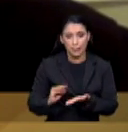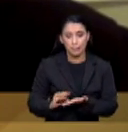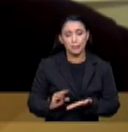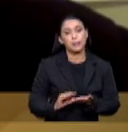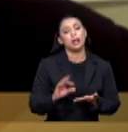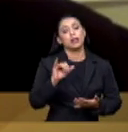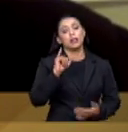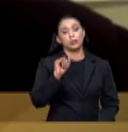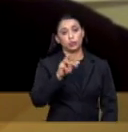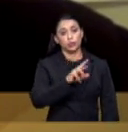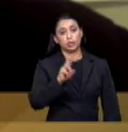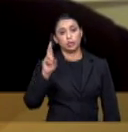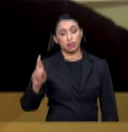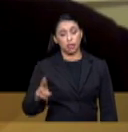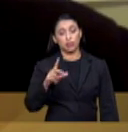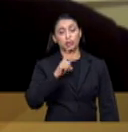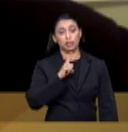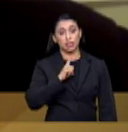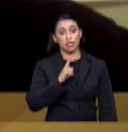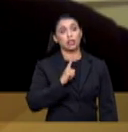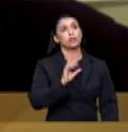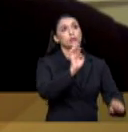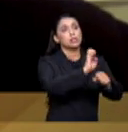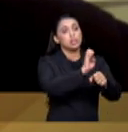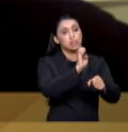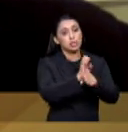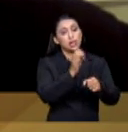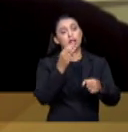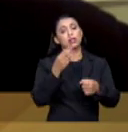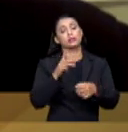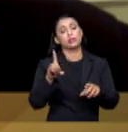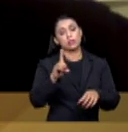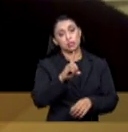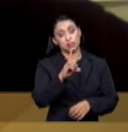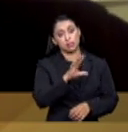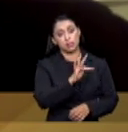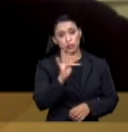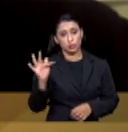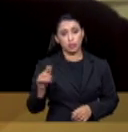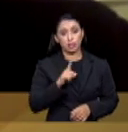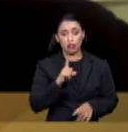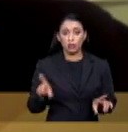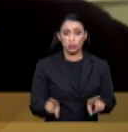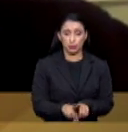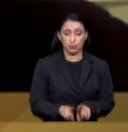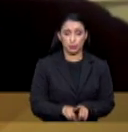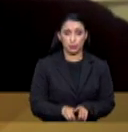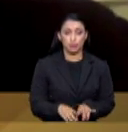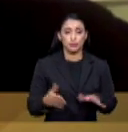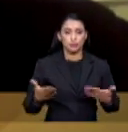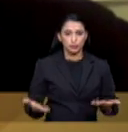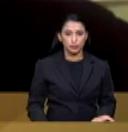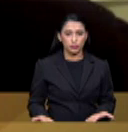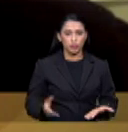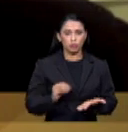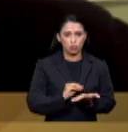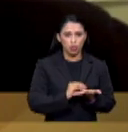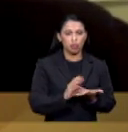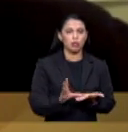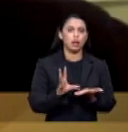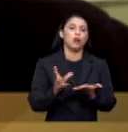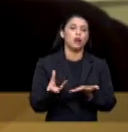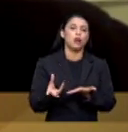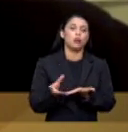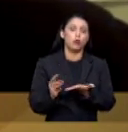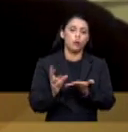retido na fonte entre estados e Distrito Federal. E o Código Tributário Nacional delimita essa repartição, conceituando rendimentos